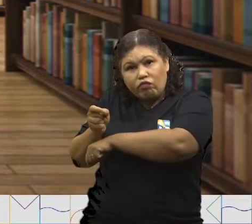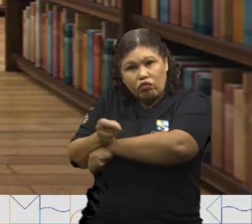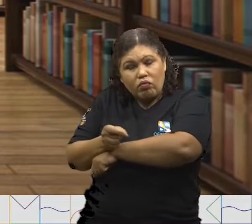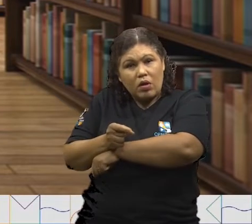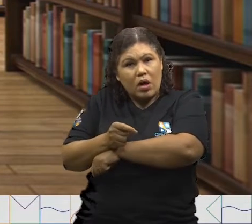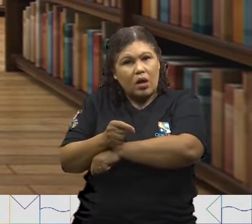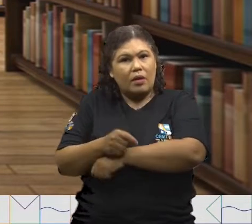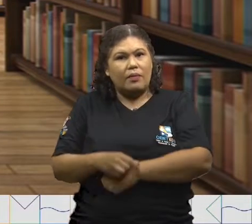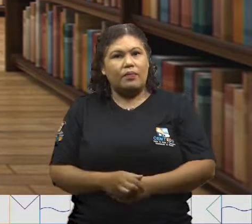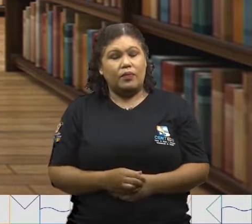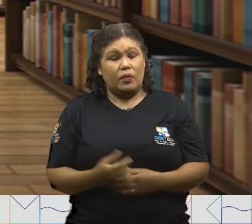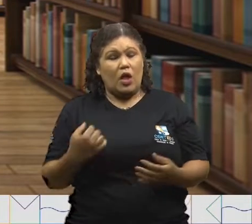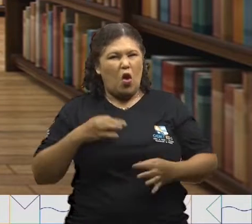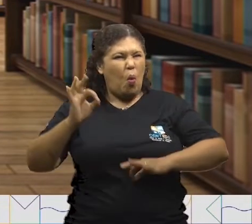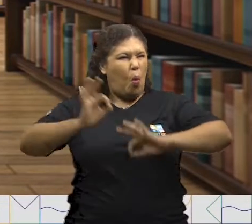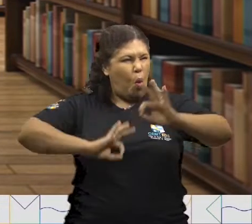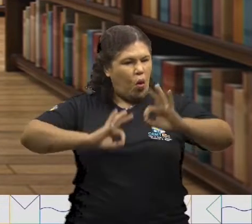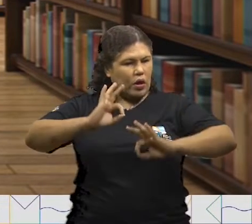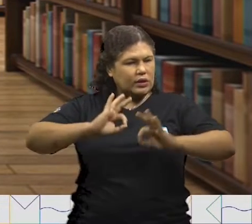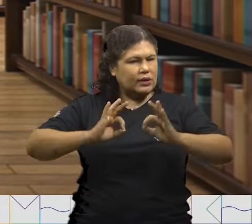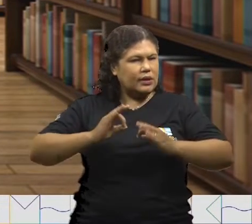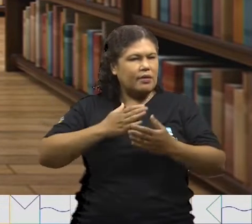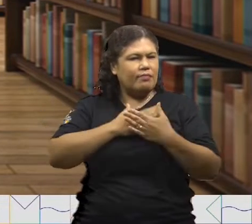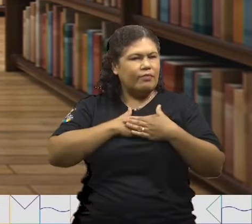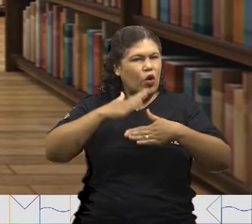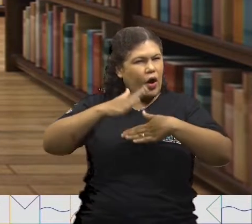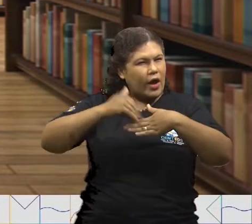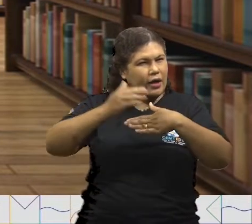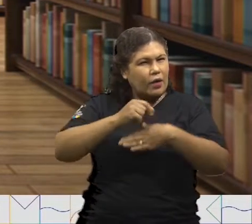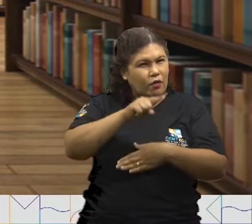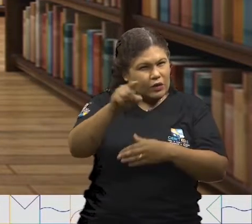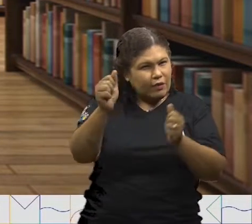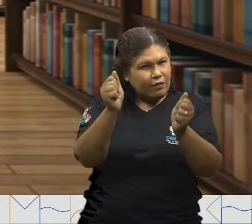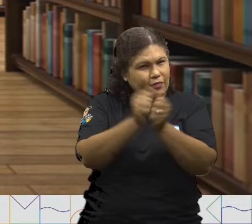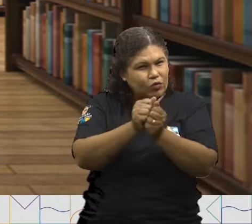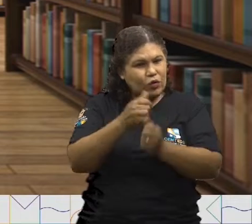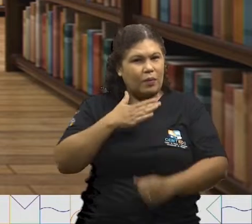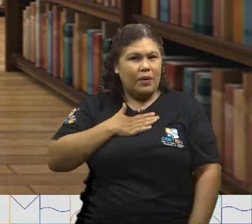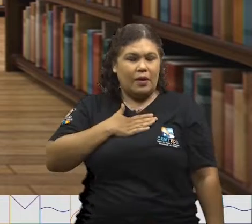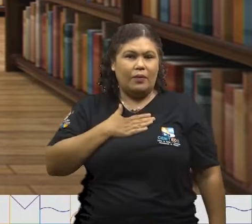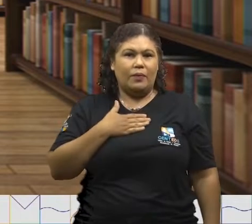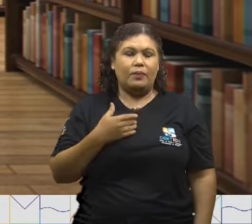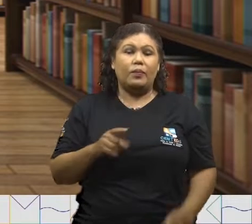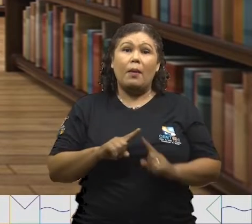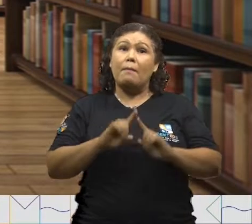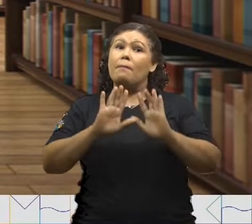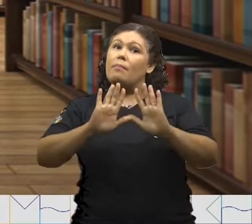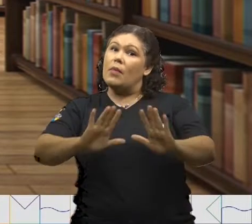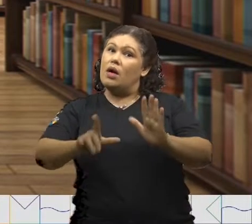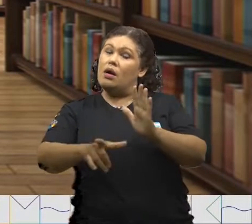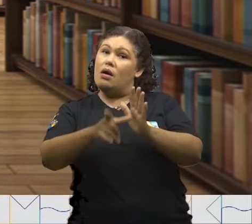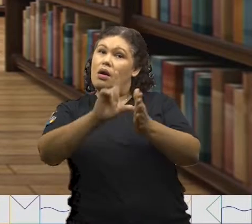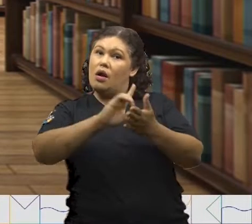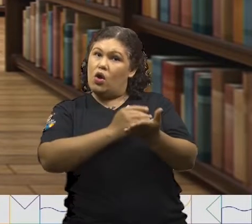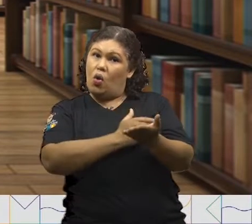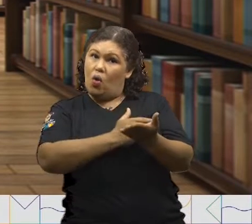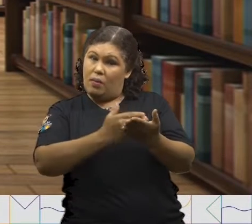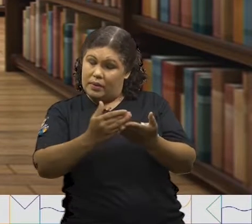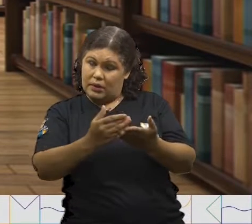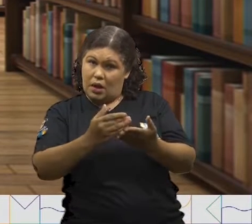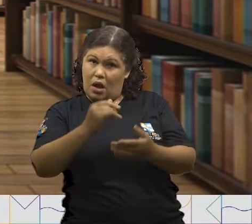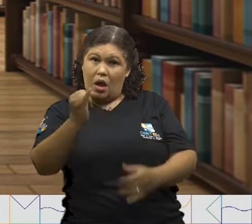em um mural que preparei com muito carinho. Venha comigo! Antes de começarmos,